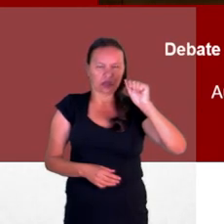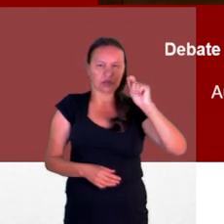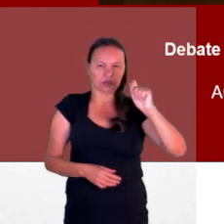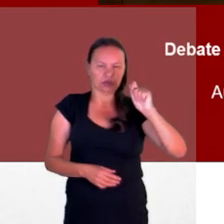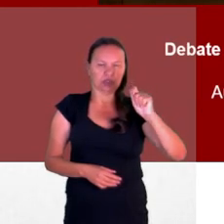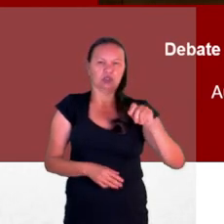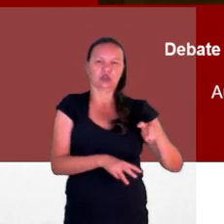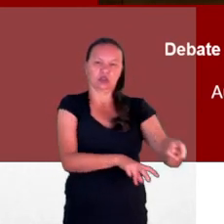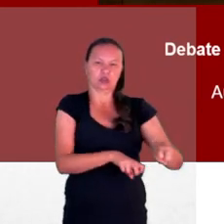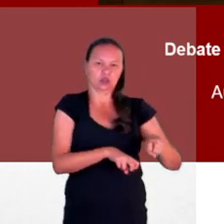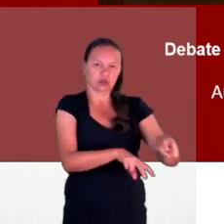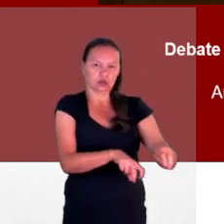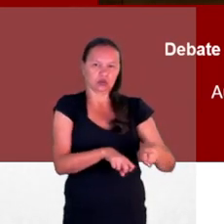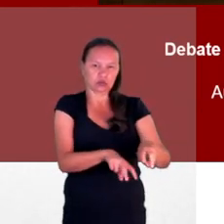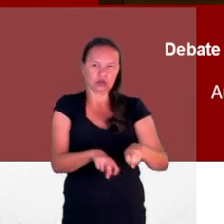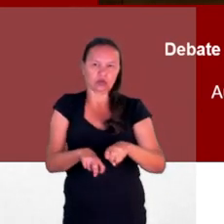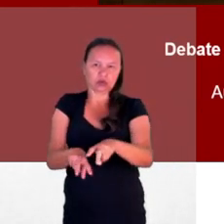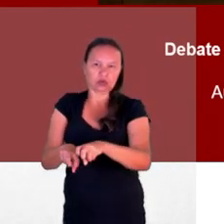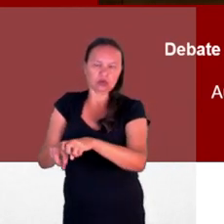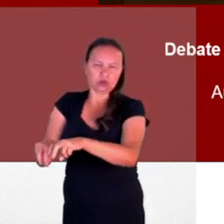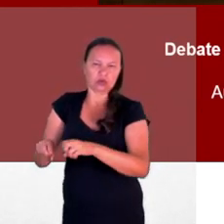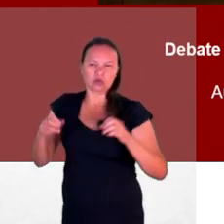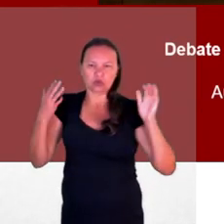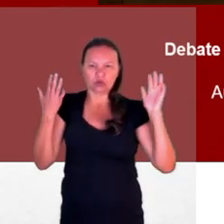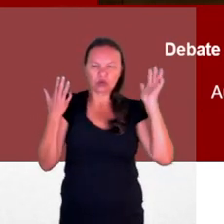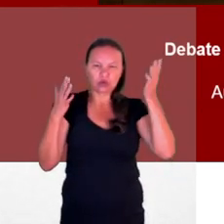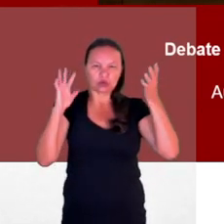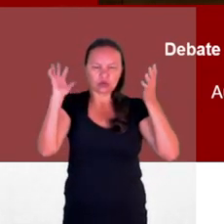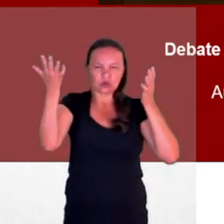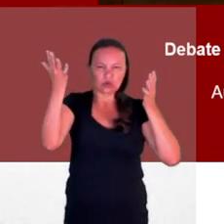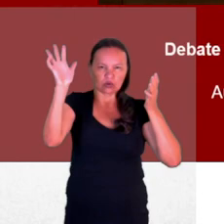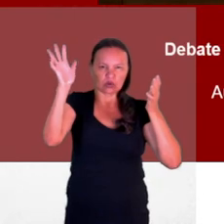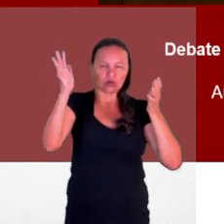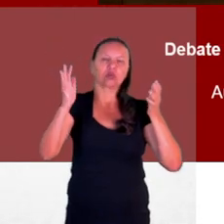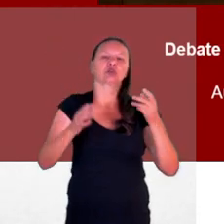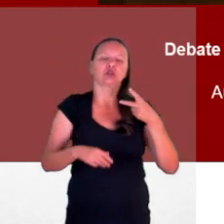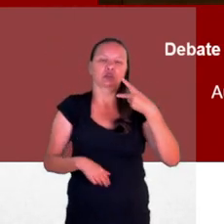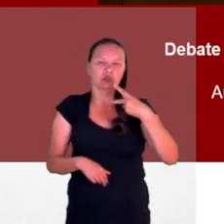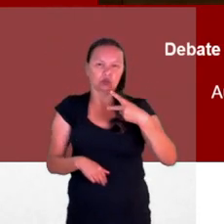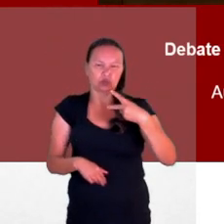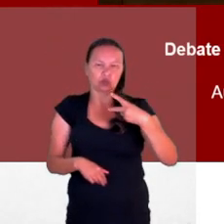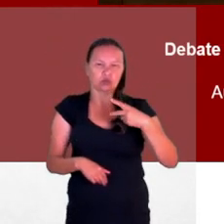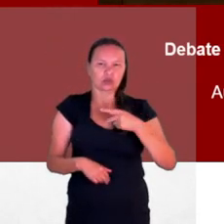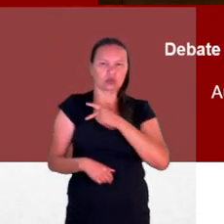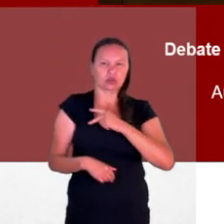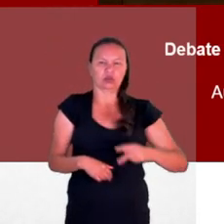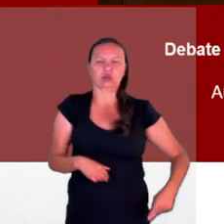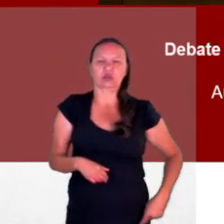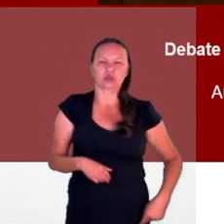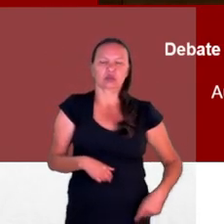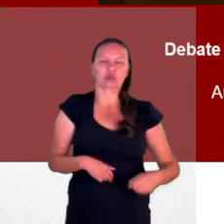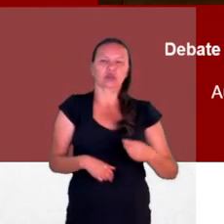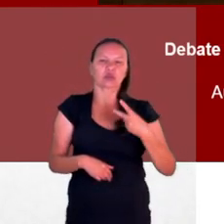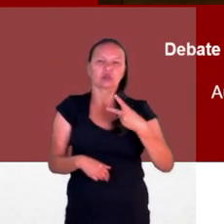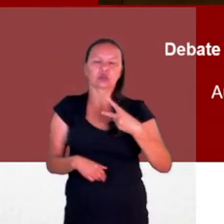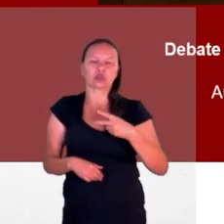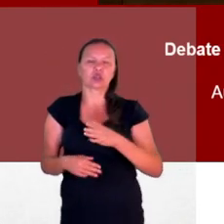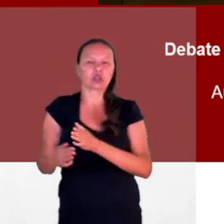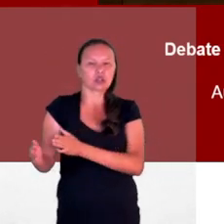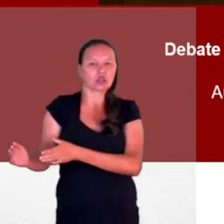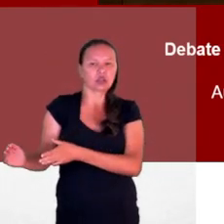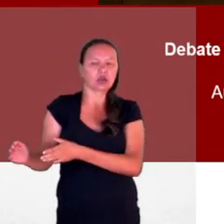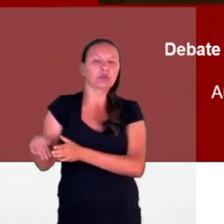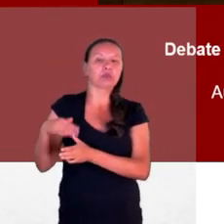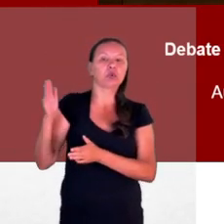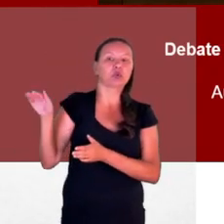Assembleia Legislativa que tem dois parlamentares lá na ponta da direção Nacional